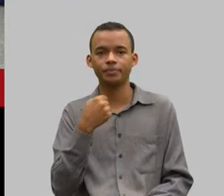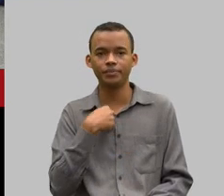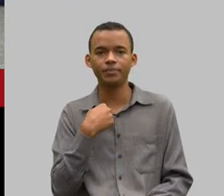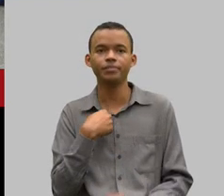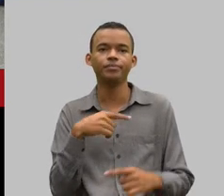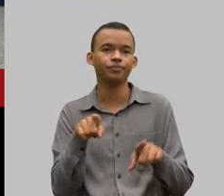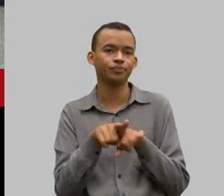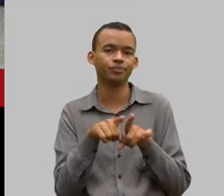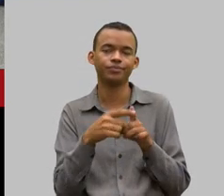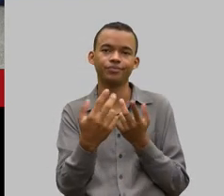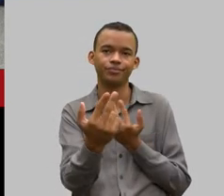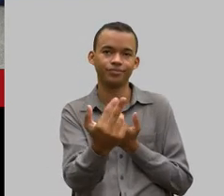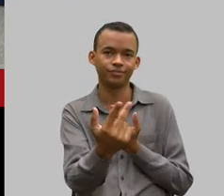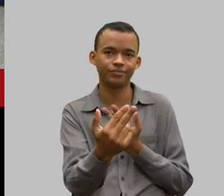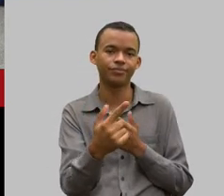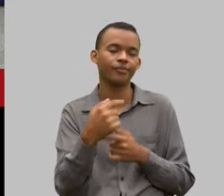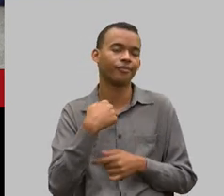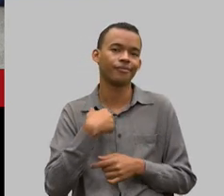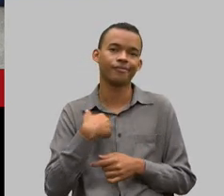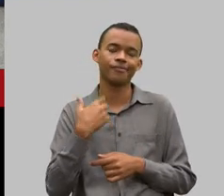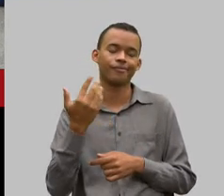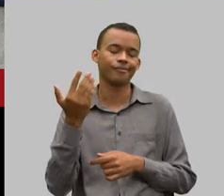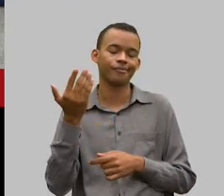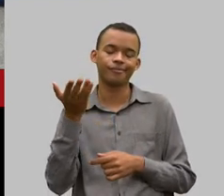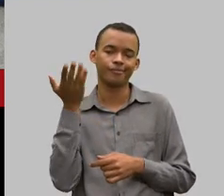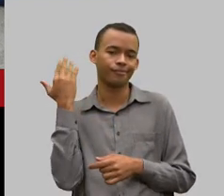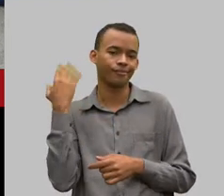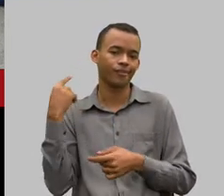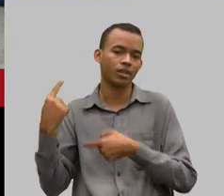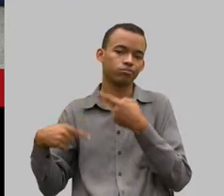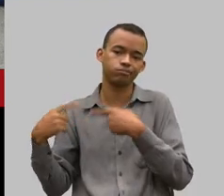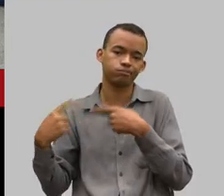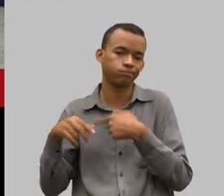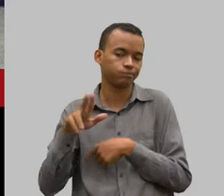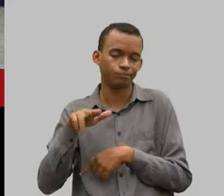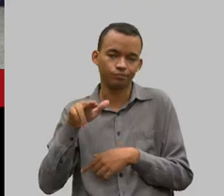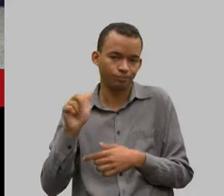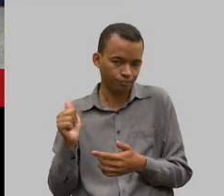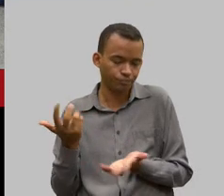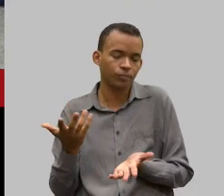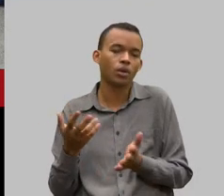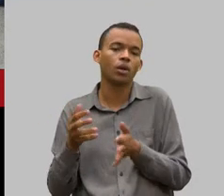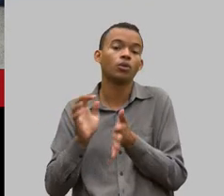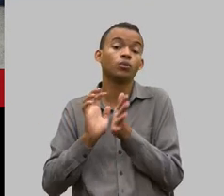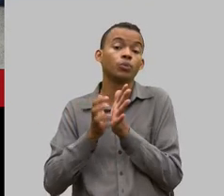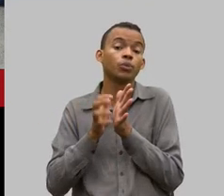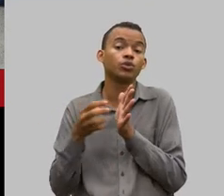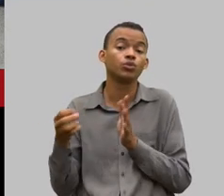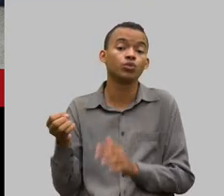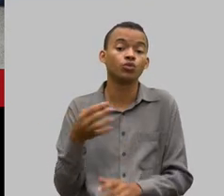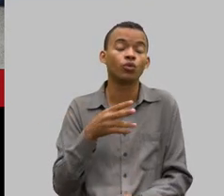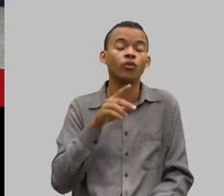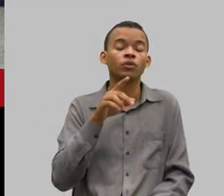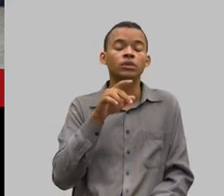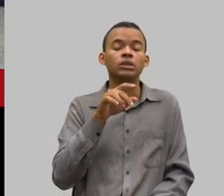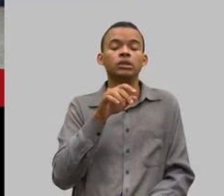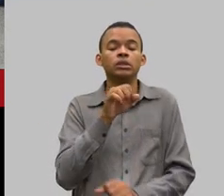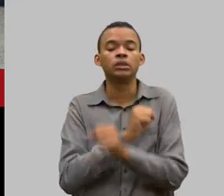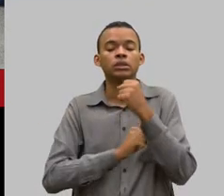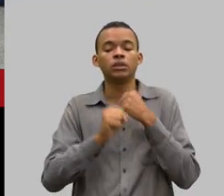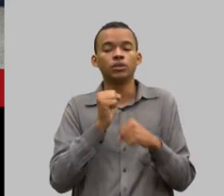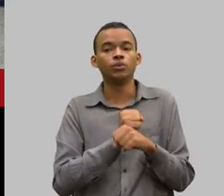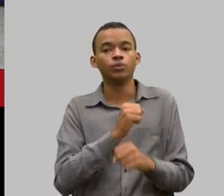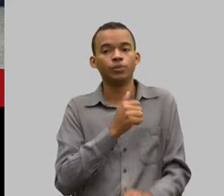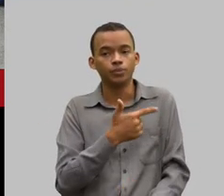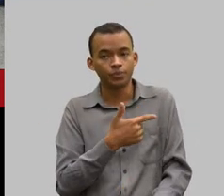nunca havia me envolvido com política comecei no partido novo em 2017 e de lá para cá